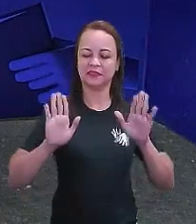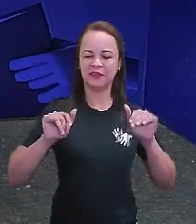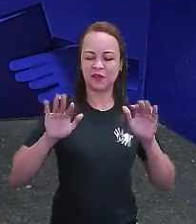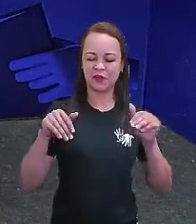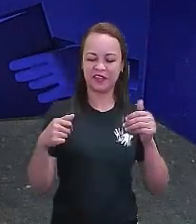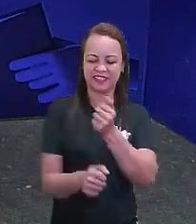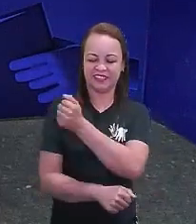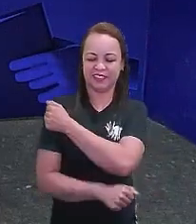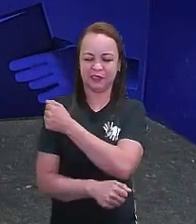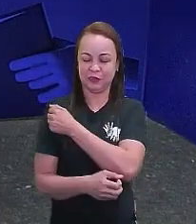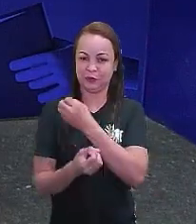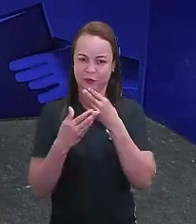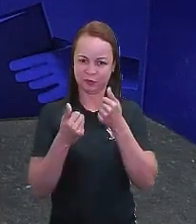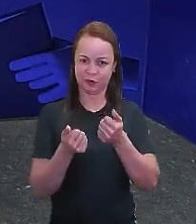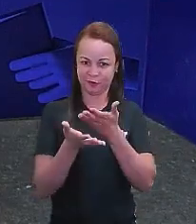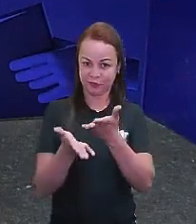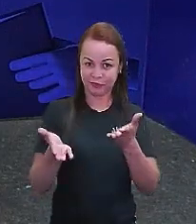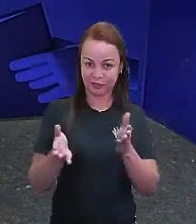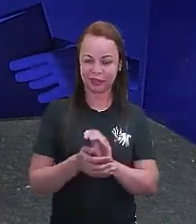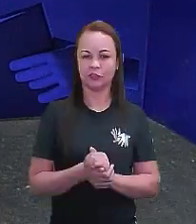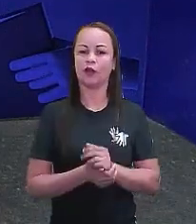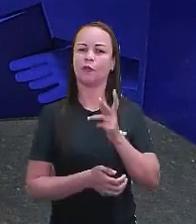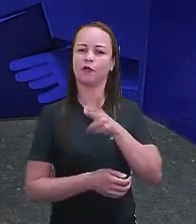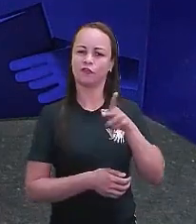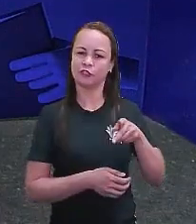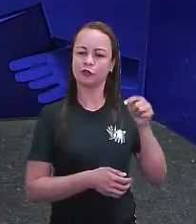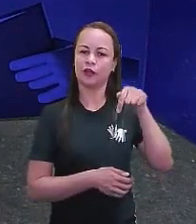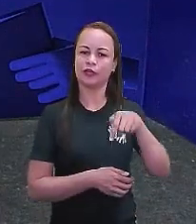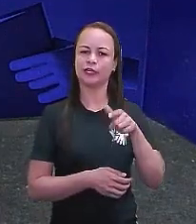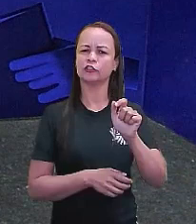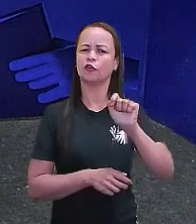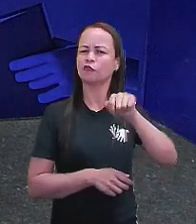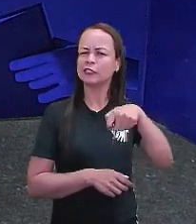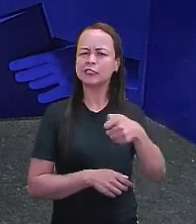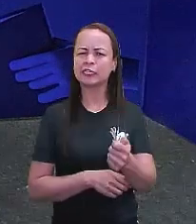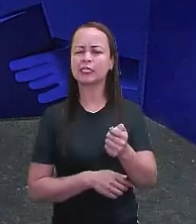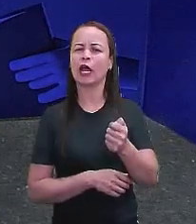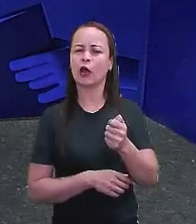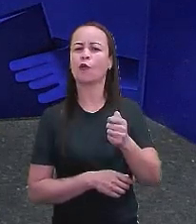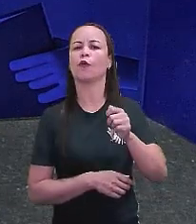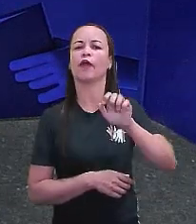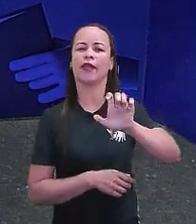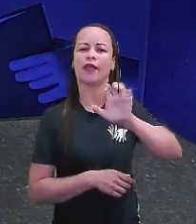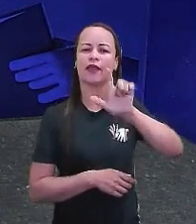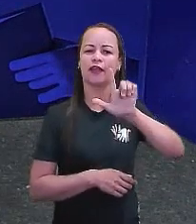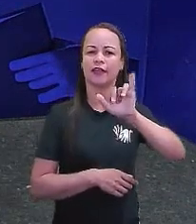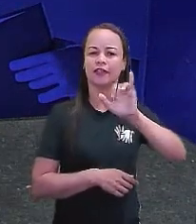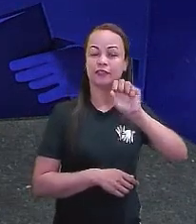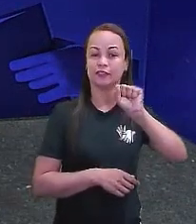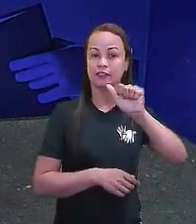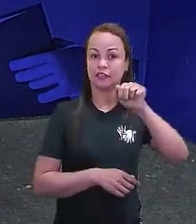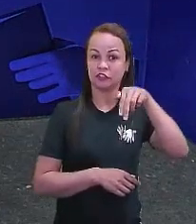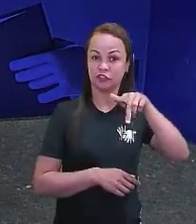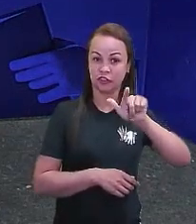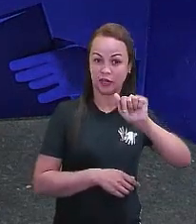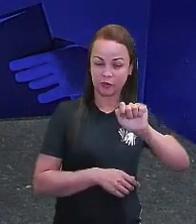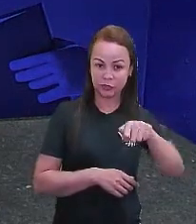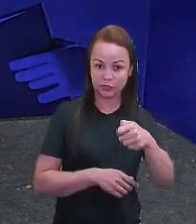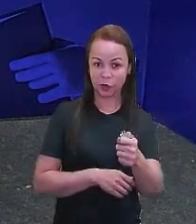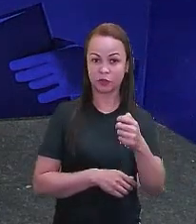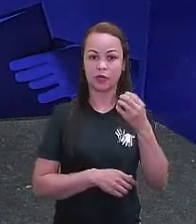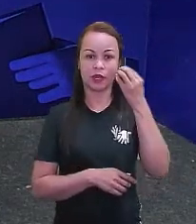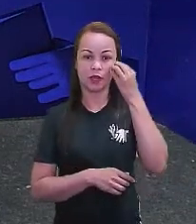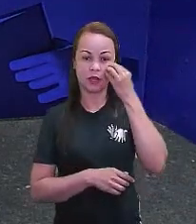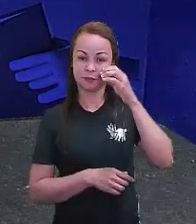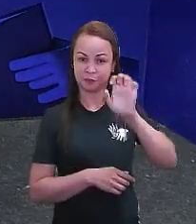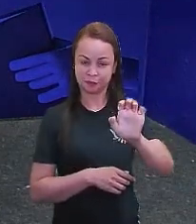Olá, pessoal, tudo bem com vocês? Olha eu aqui de novo, a professora Elisângela Gadelha, com mais uma aula bem legal. E olha